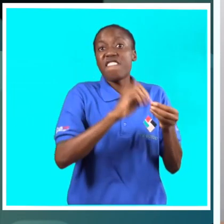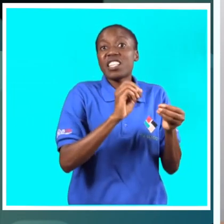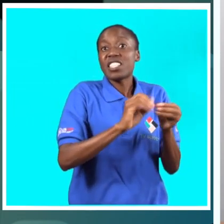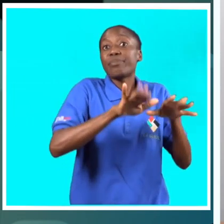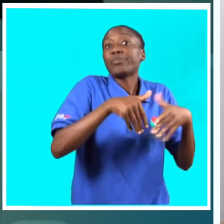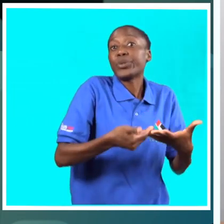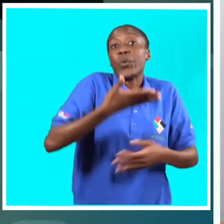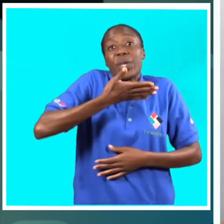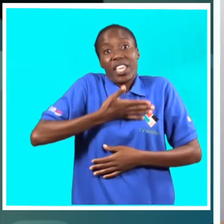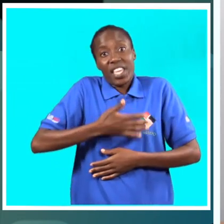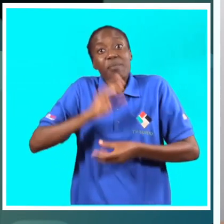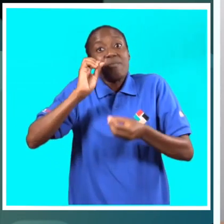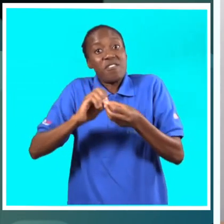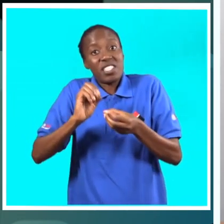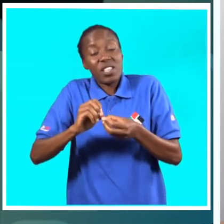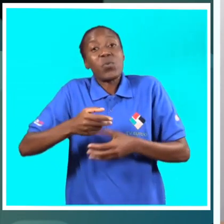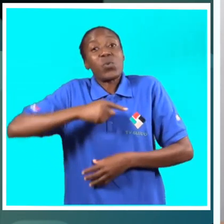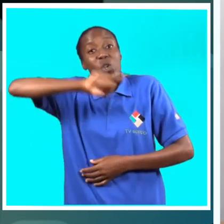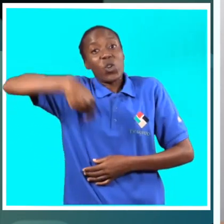a sua existência.